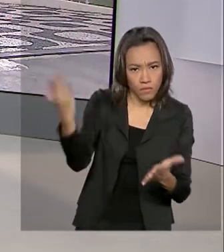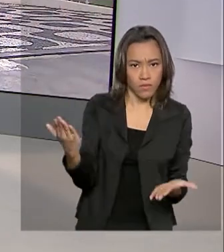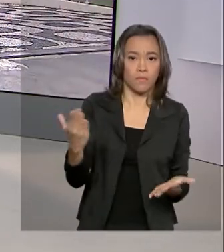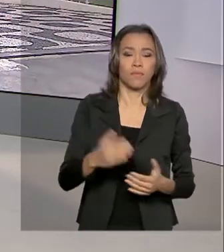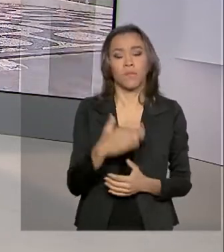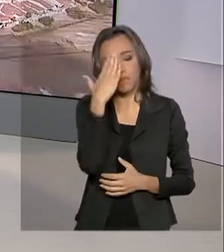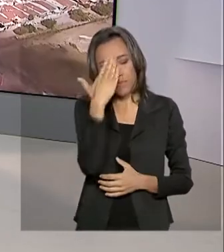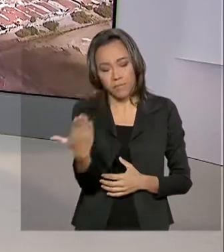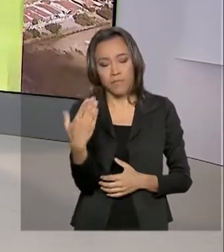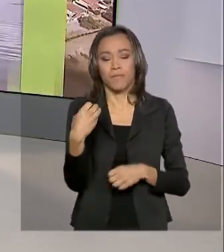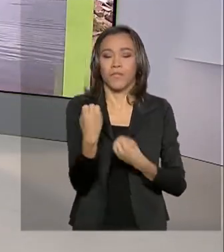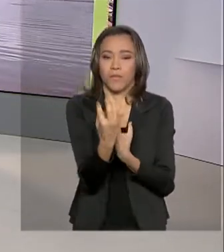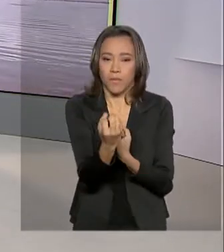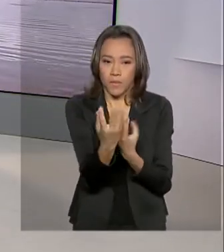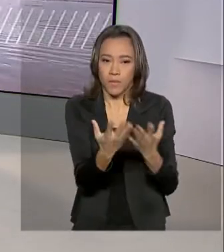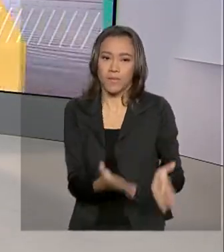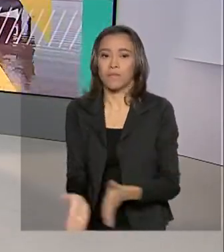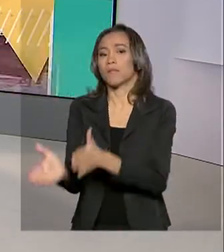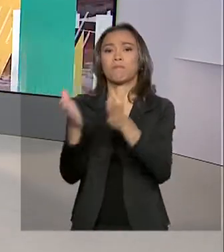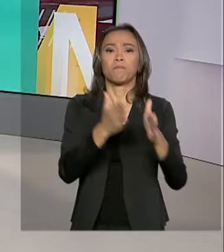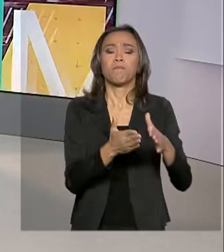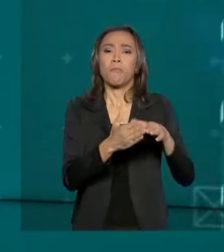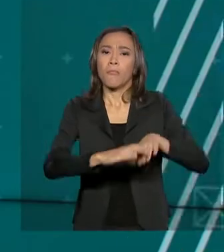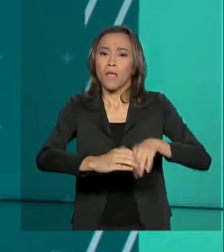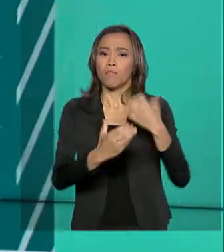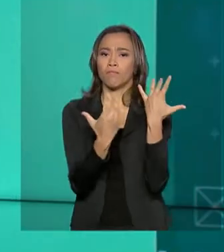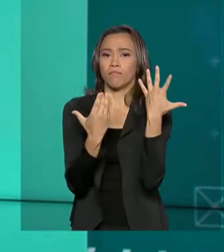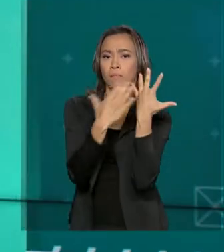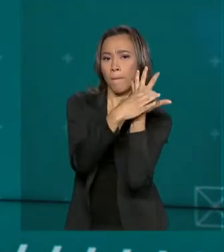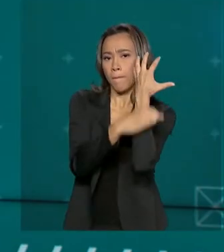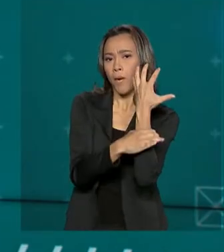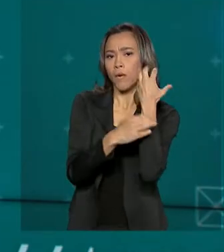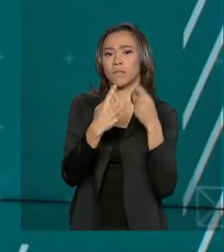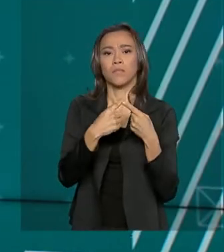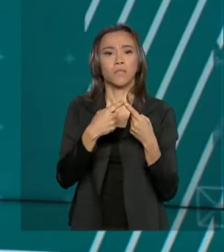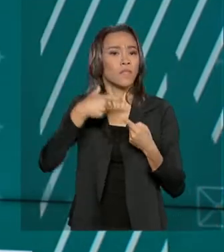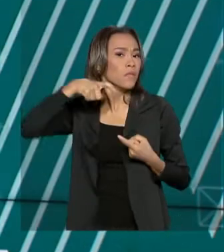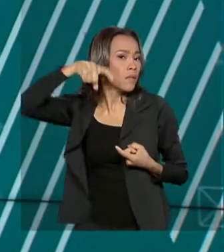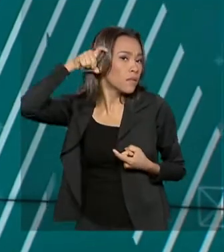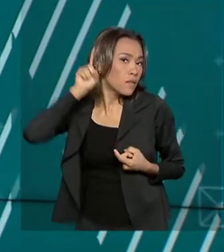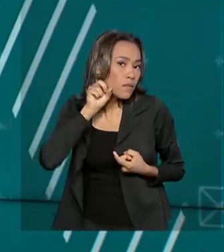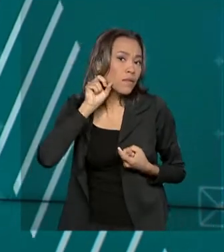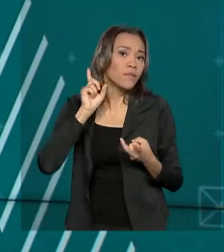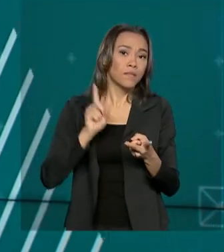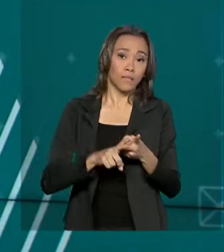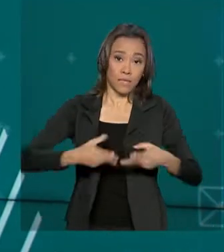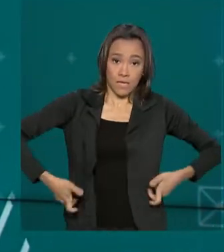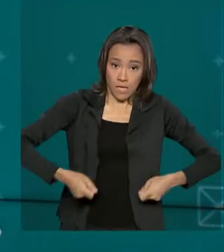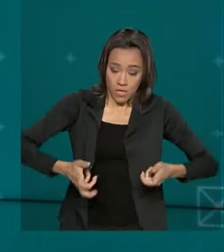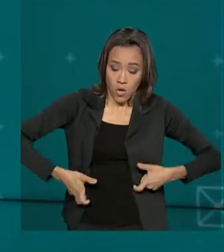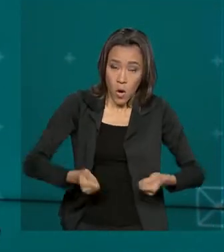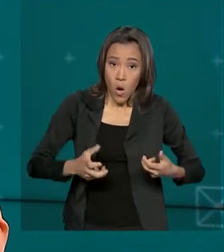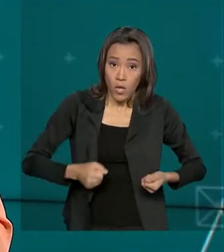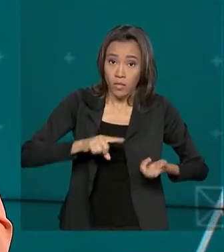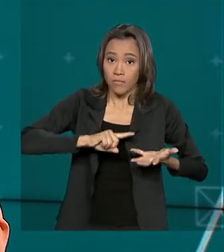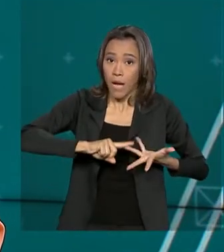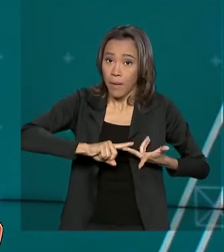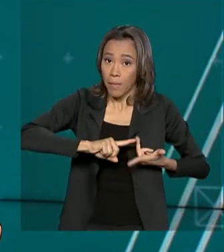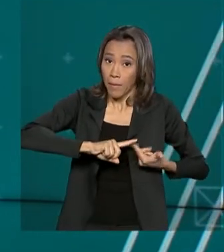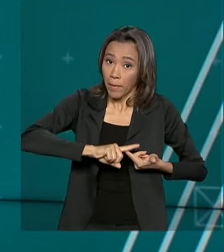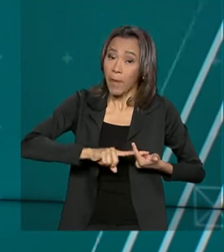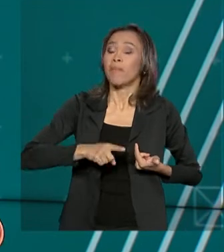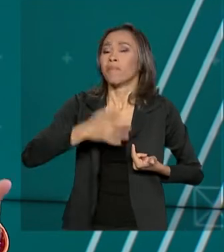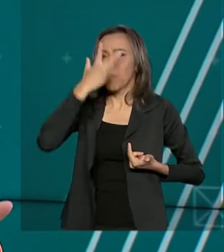informações. Próteses, aparelhos auditivos, cadeiras de rodas, itens para pessoas com deficiência que podem ser